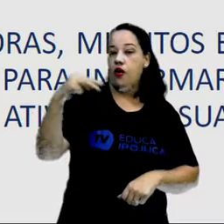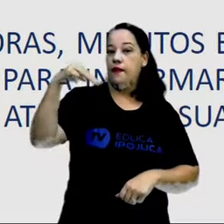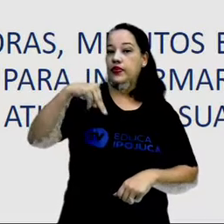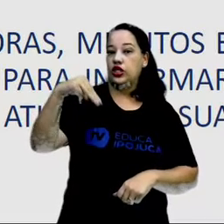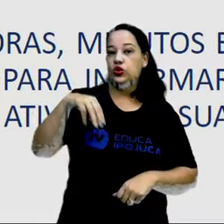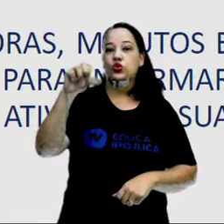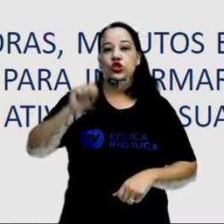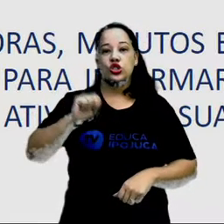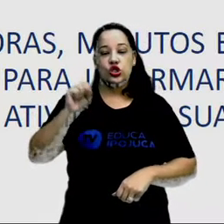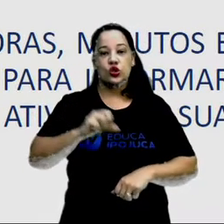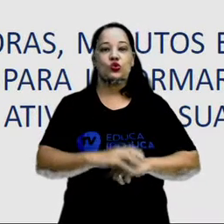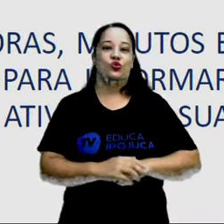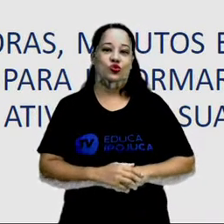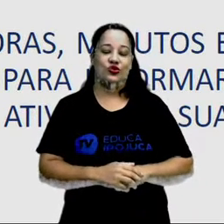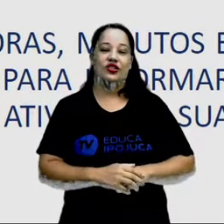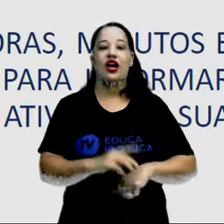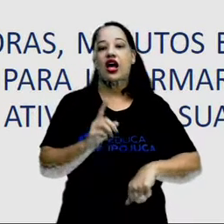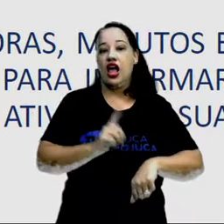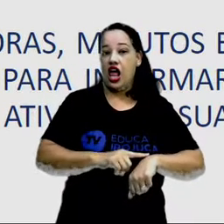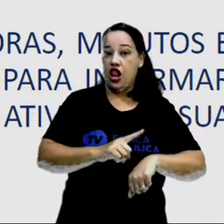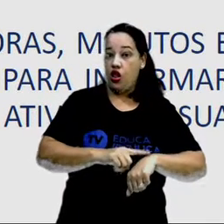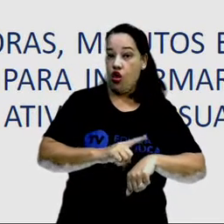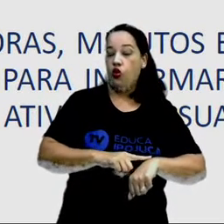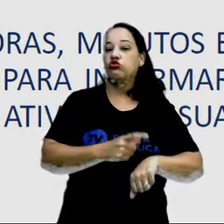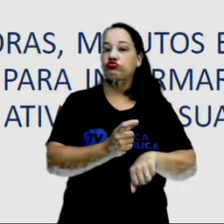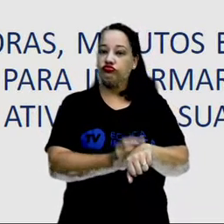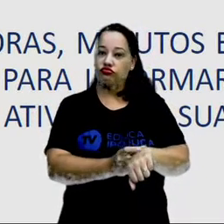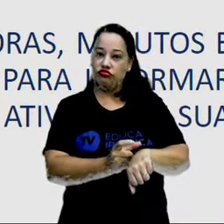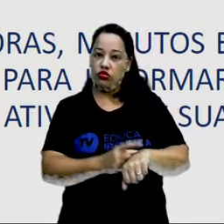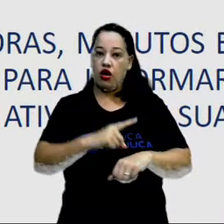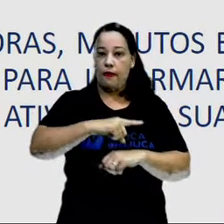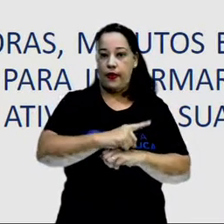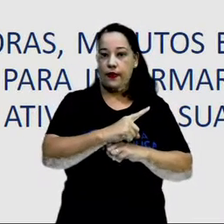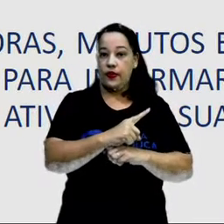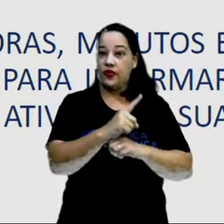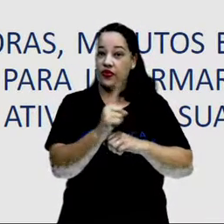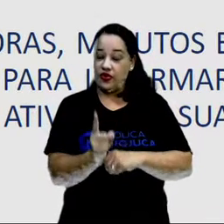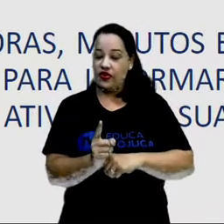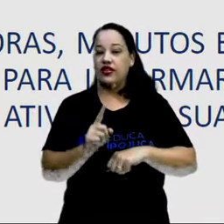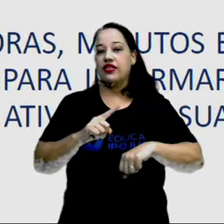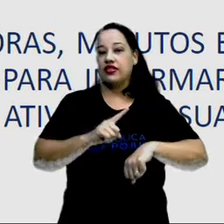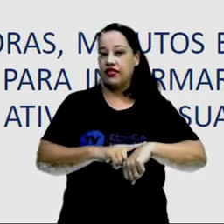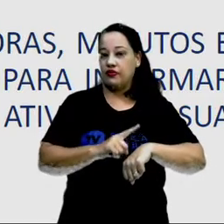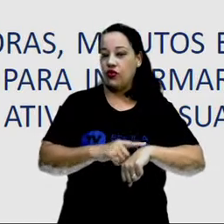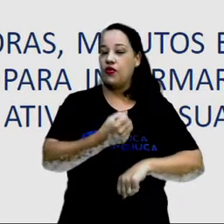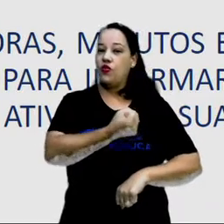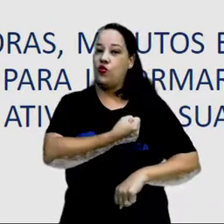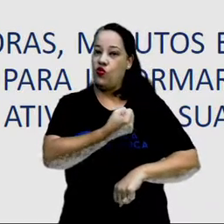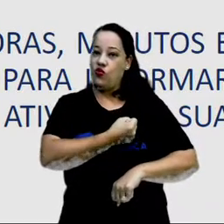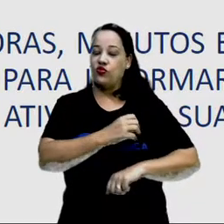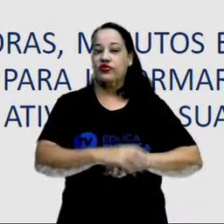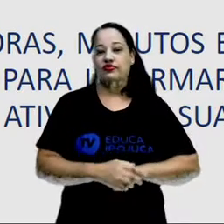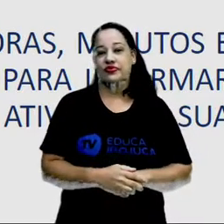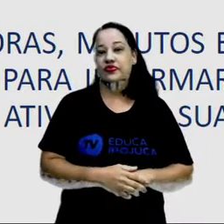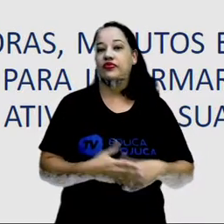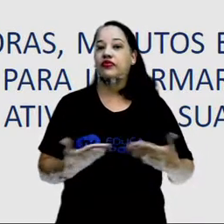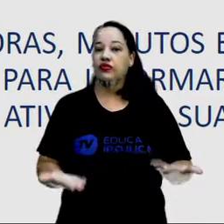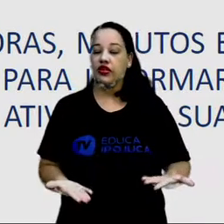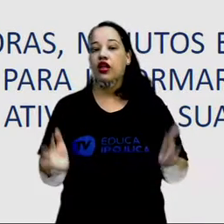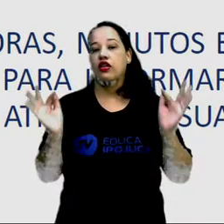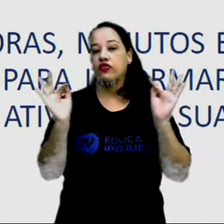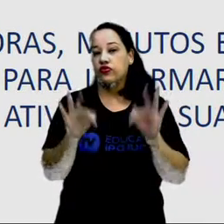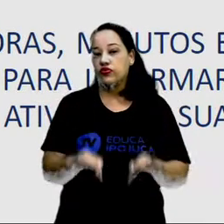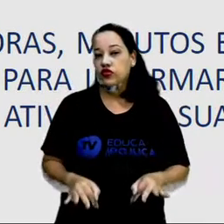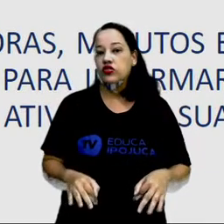utilizando relógios analógico e digital, para informar os horários de início e término de realização de uma